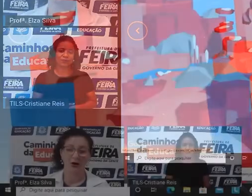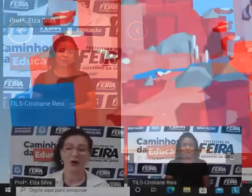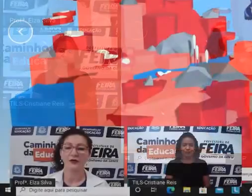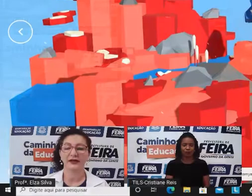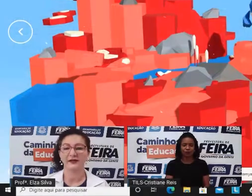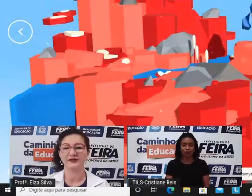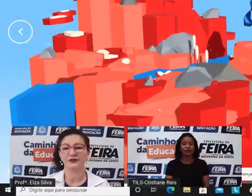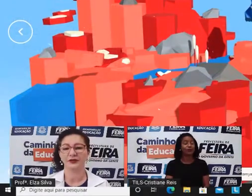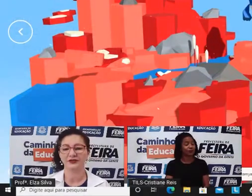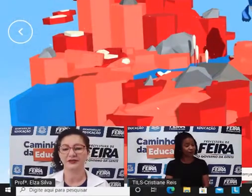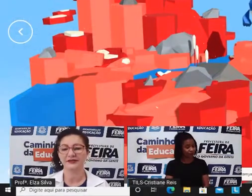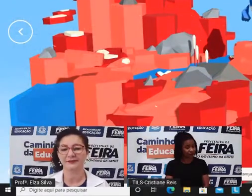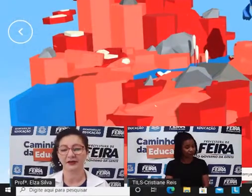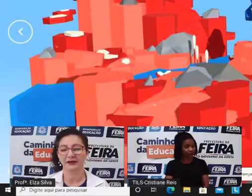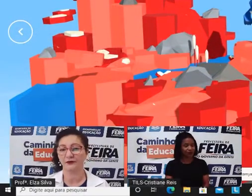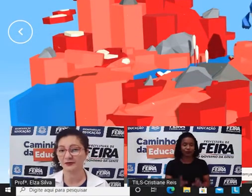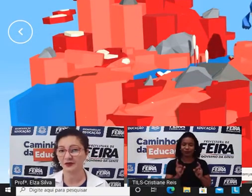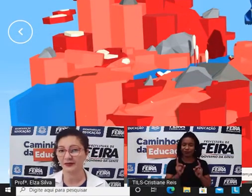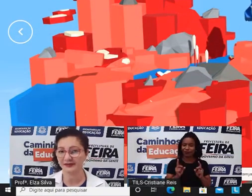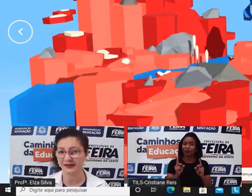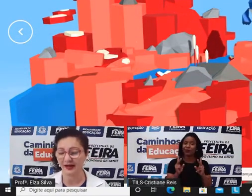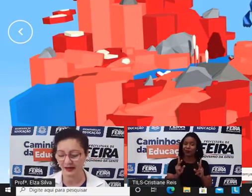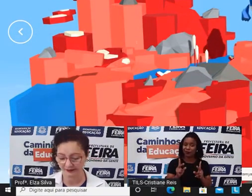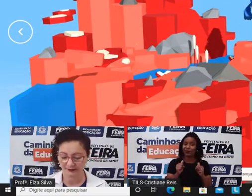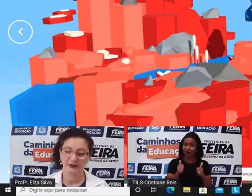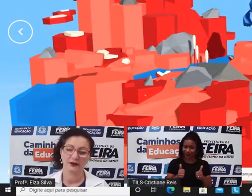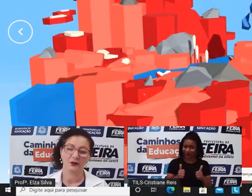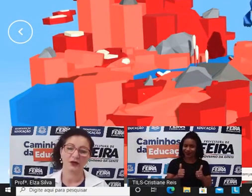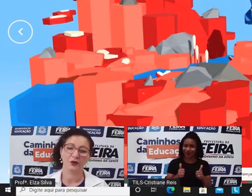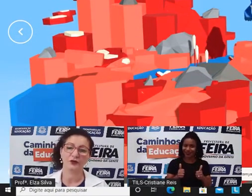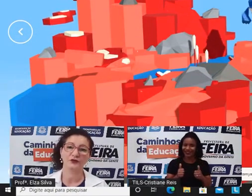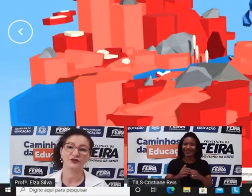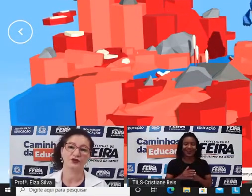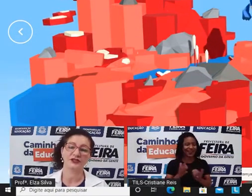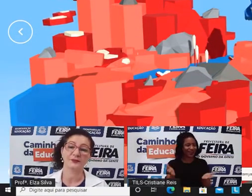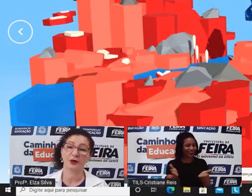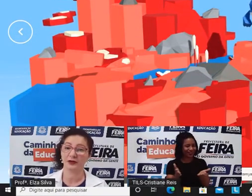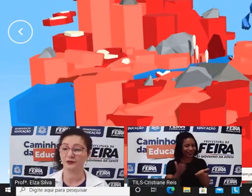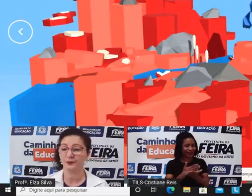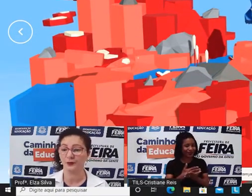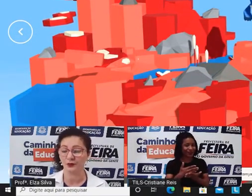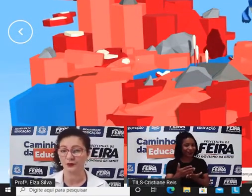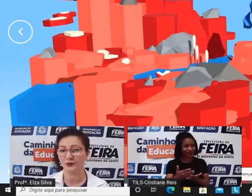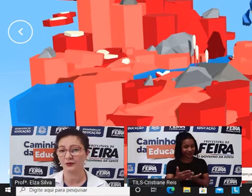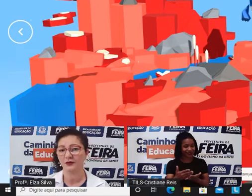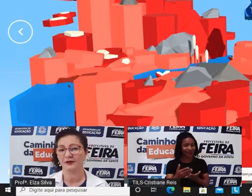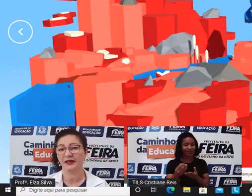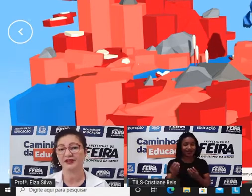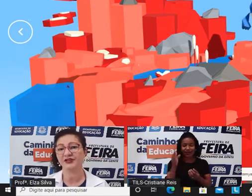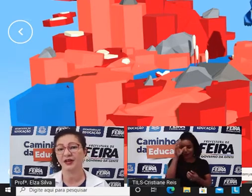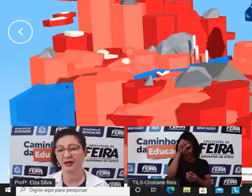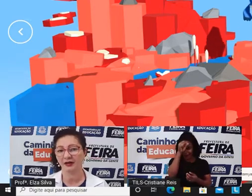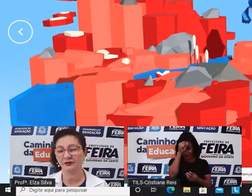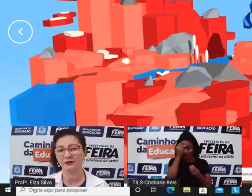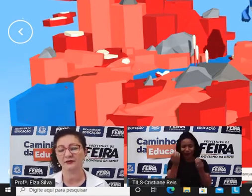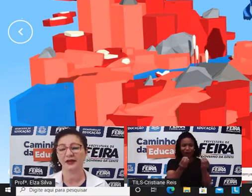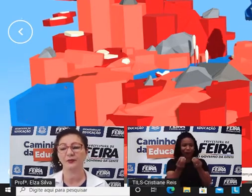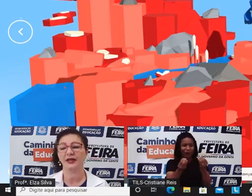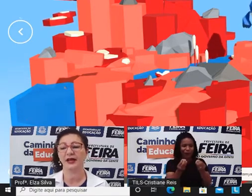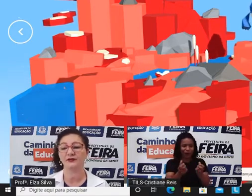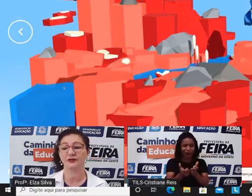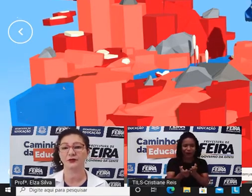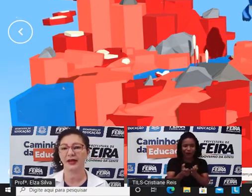Ok, students. Então, vamos começar o encontro de hoje explorando um pouco deste reino